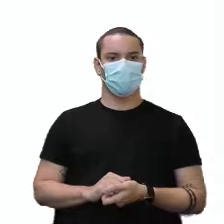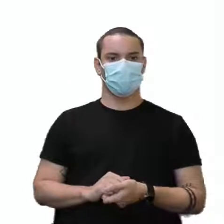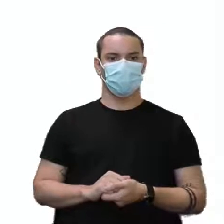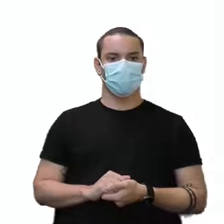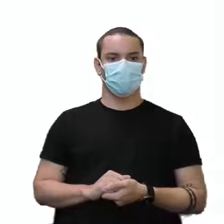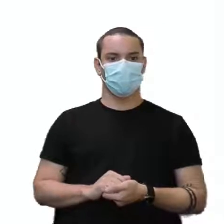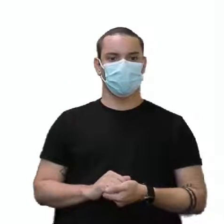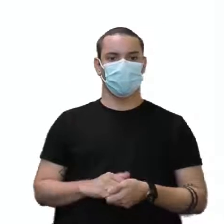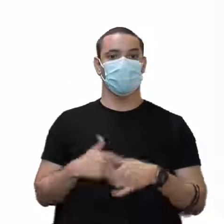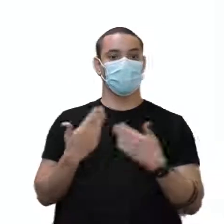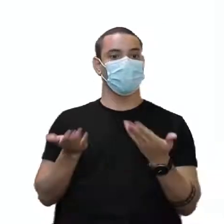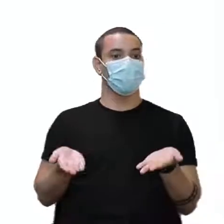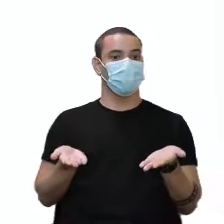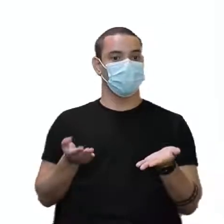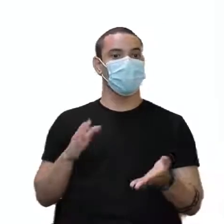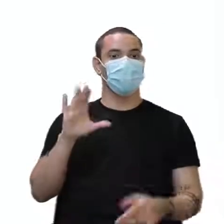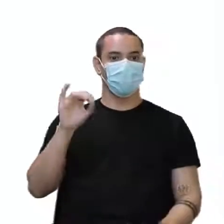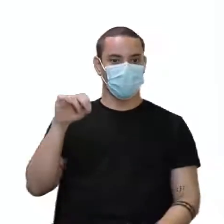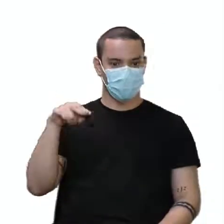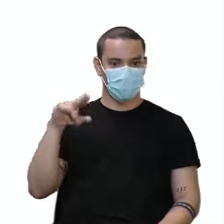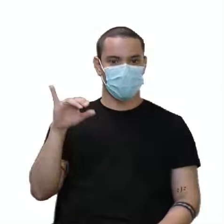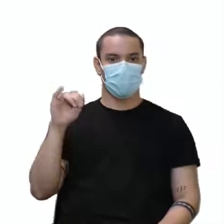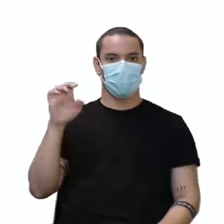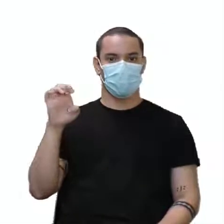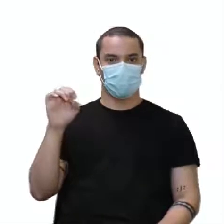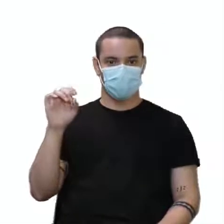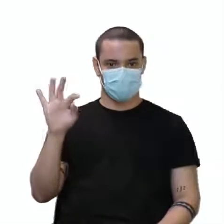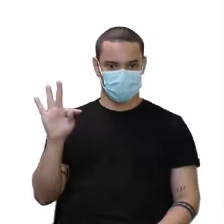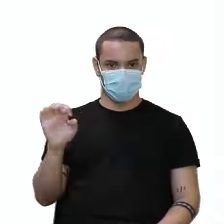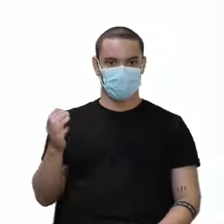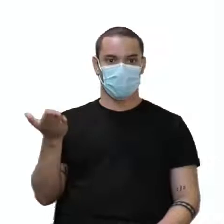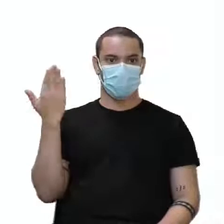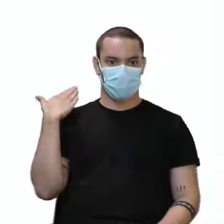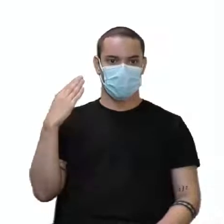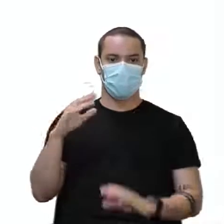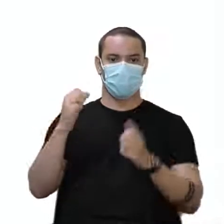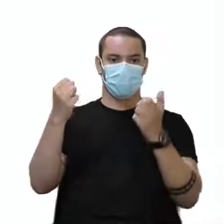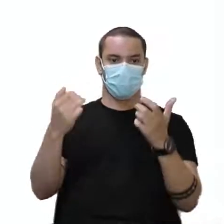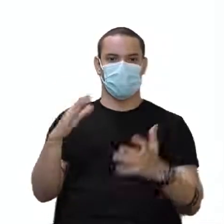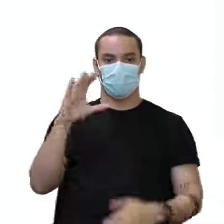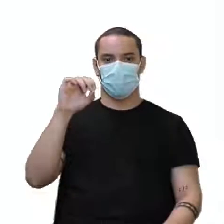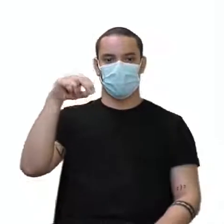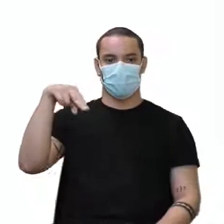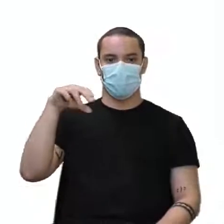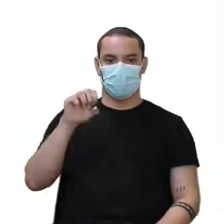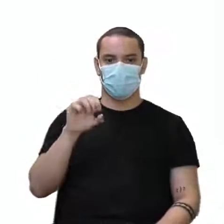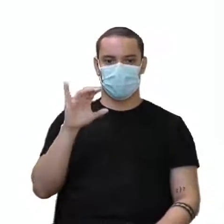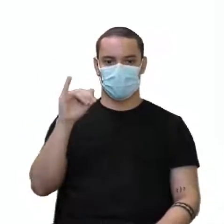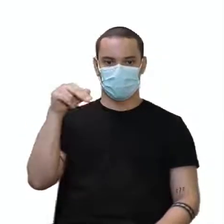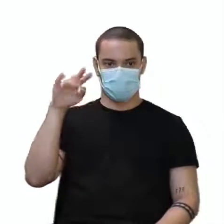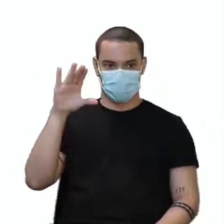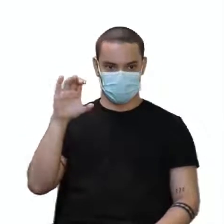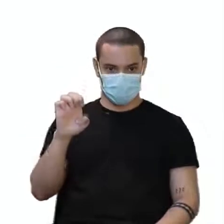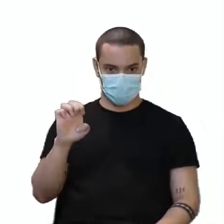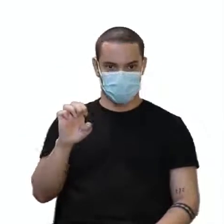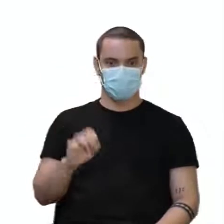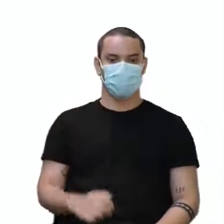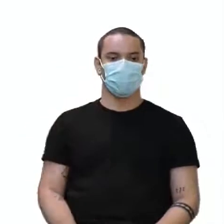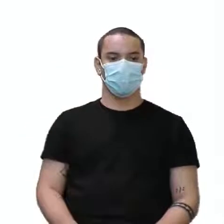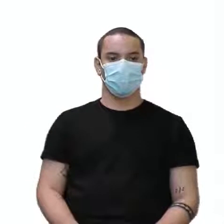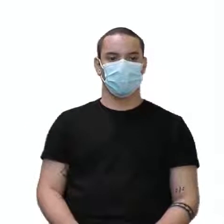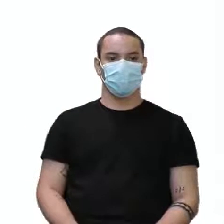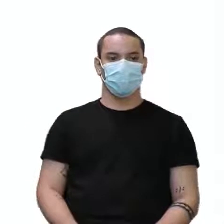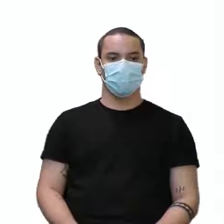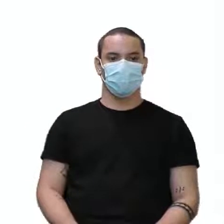você vai usar a palavra conscience. Então, você vai colocar lá. I've always been very conscious